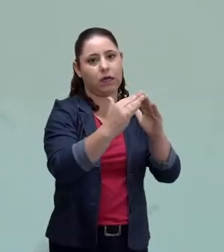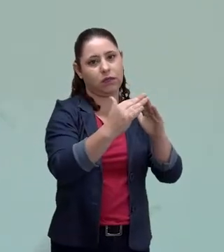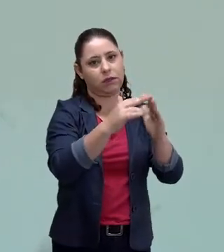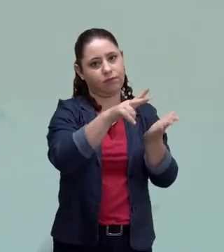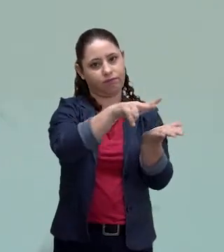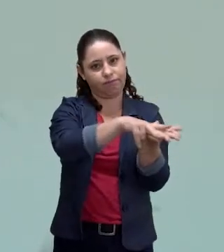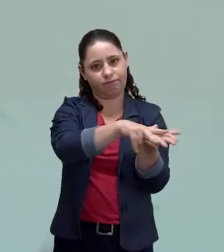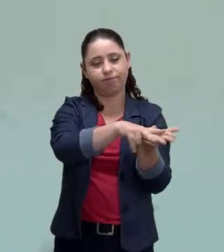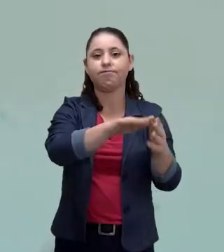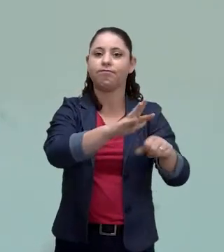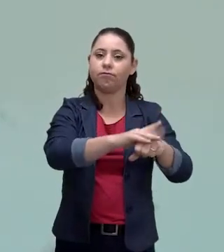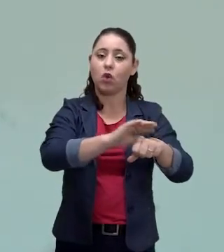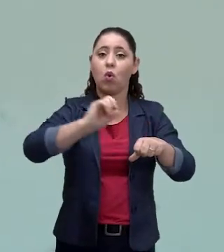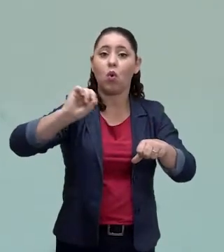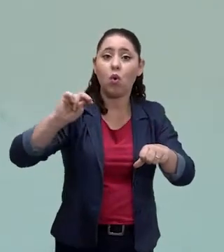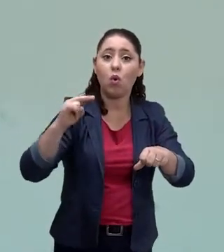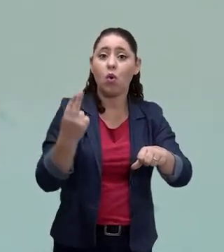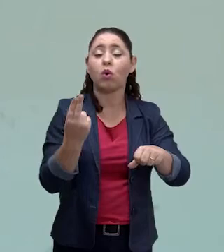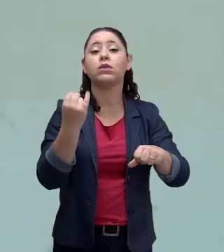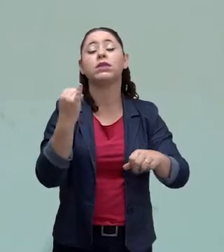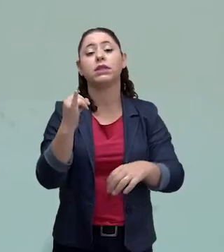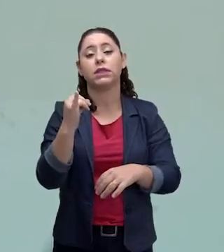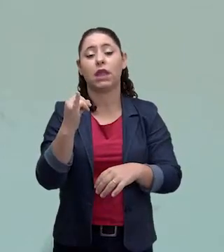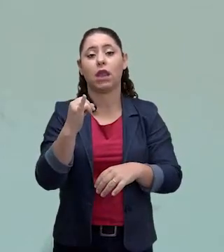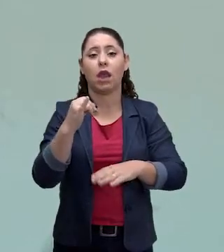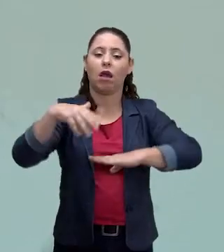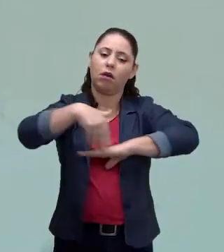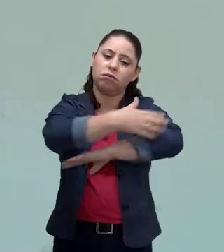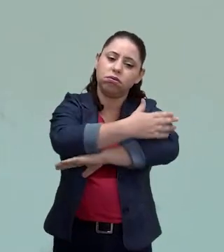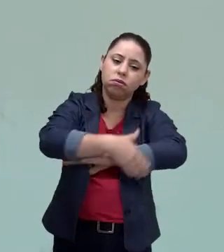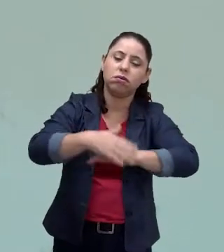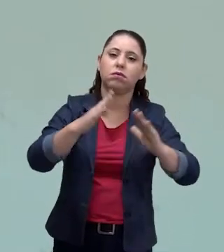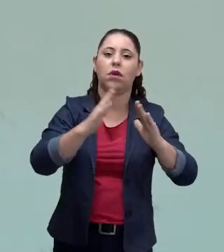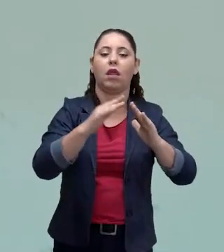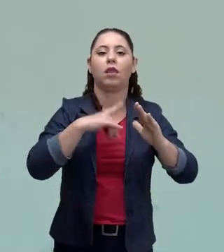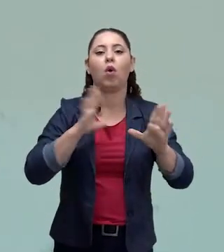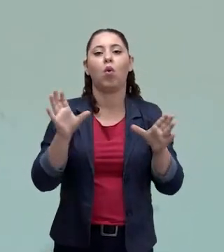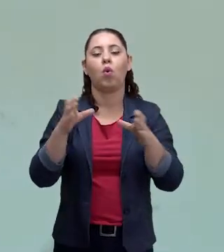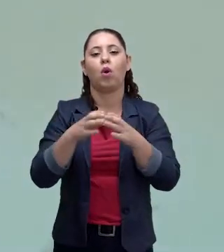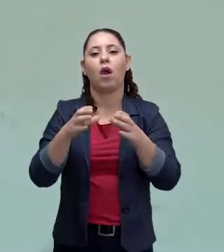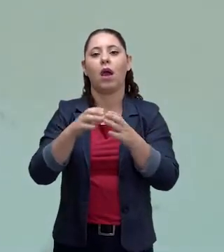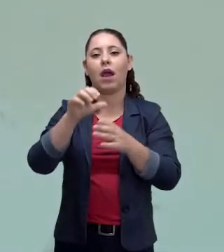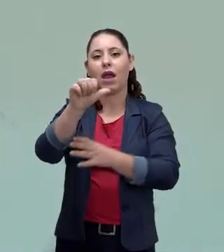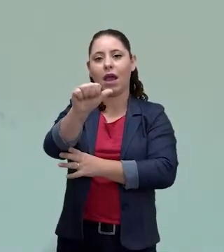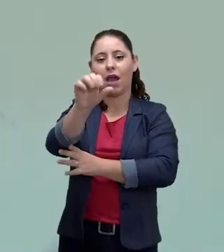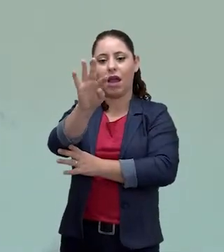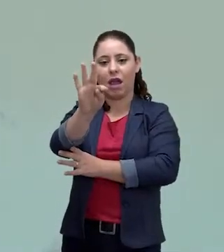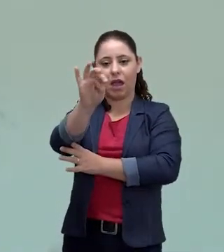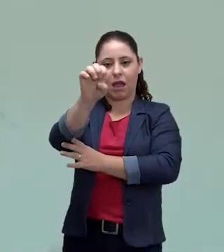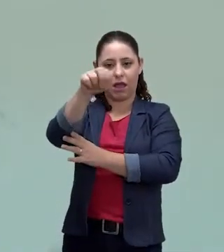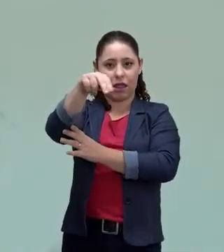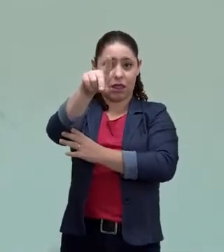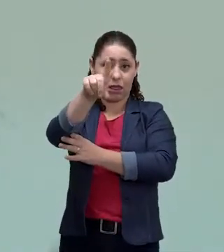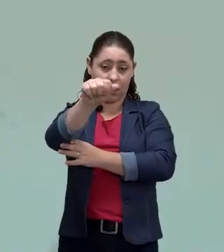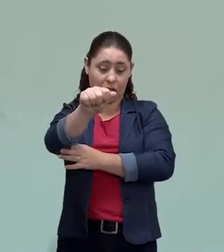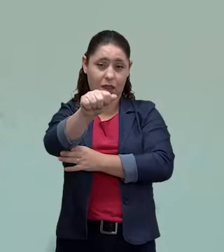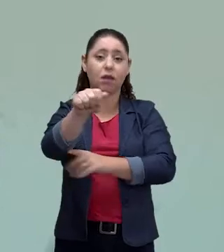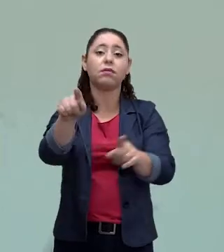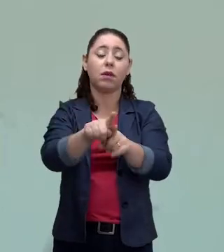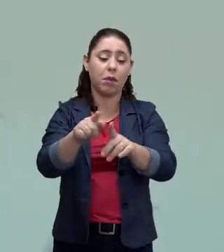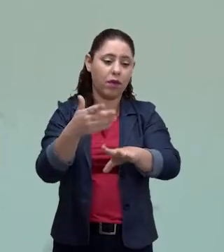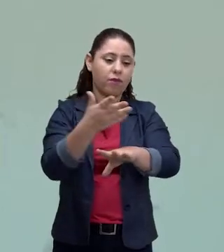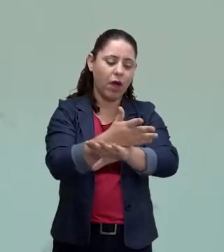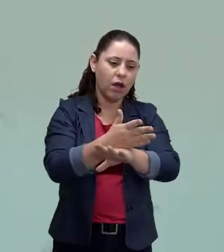a casa daquele paciente, ou se ele está em situação de rua, existe um grupo chamado Atenda que faz a